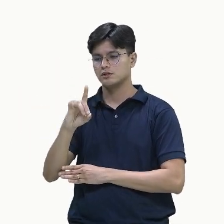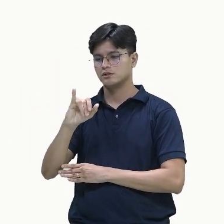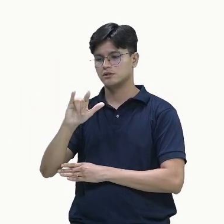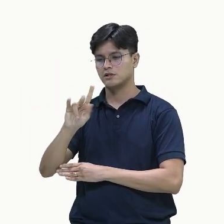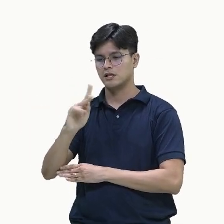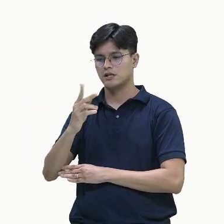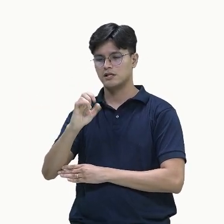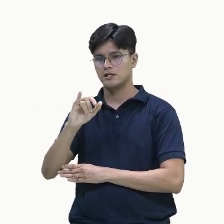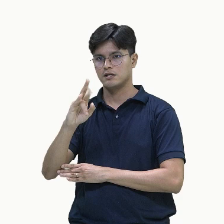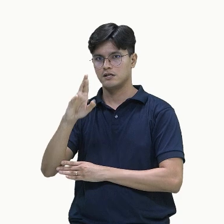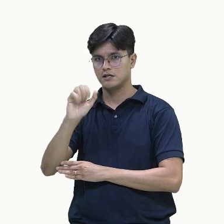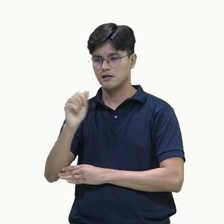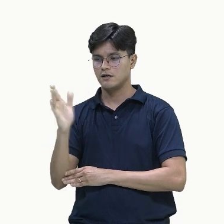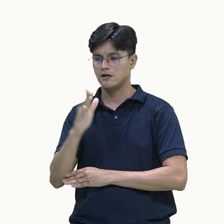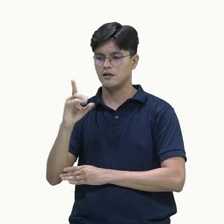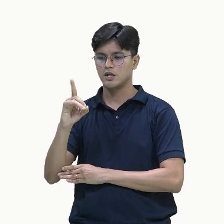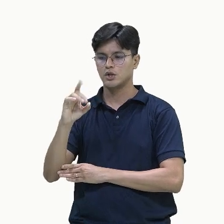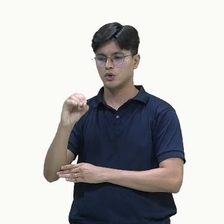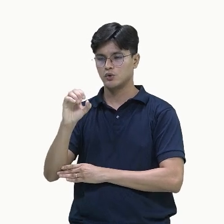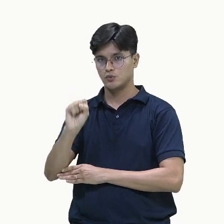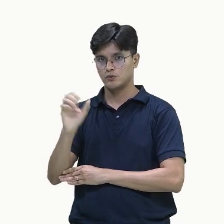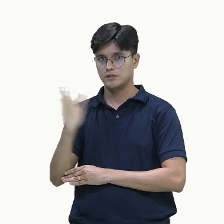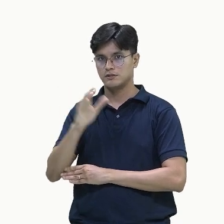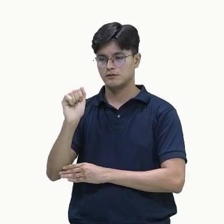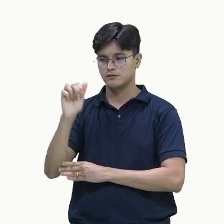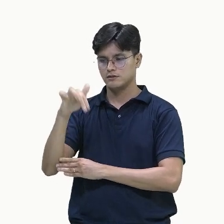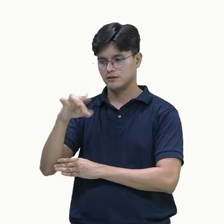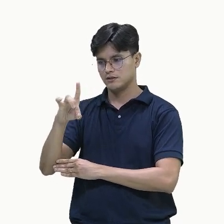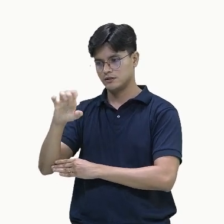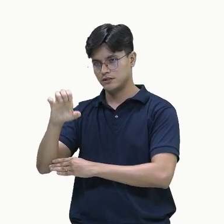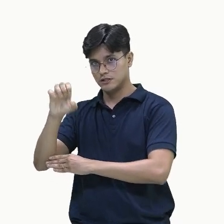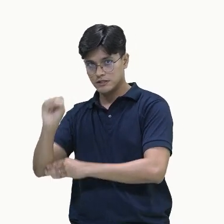falar? Cordilheira dos Andes, que fica a oeste